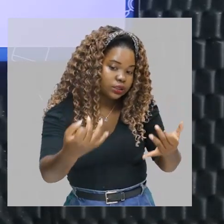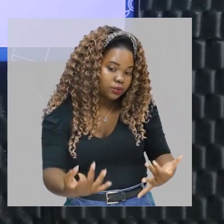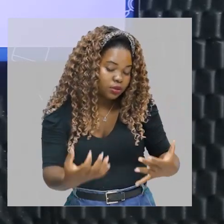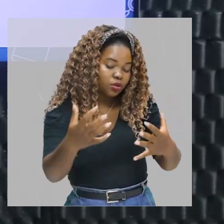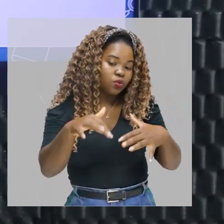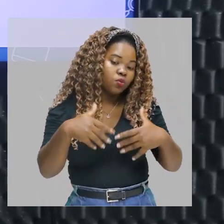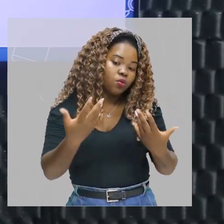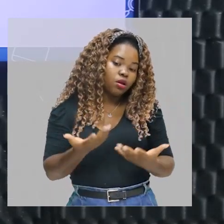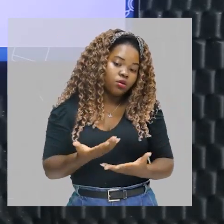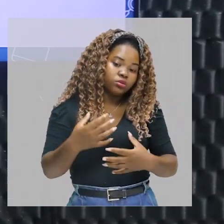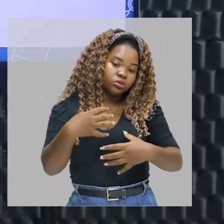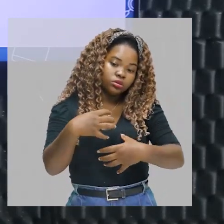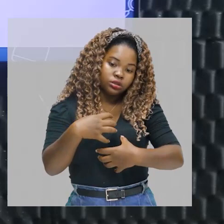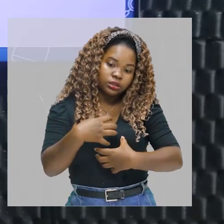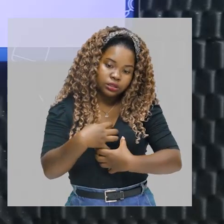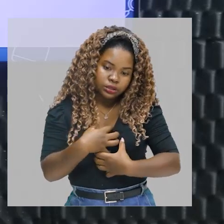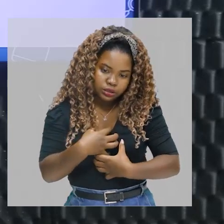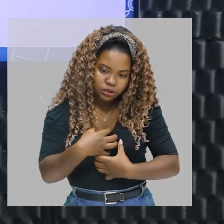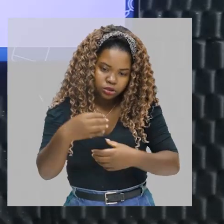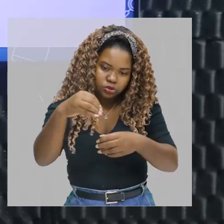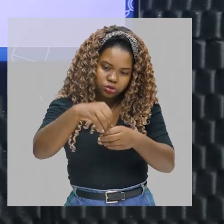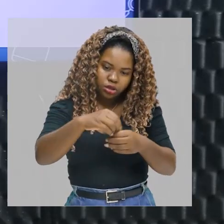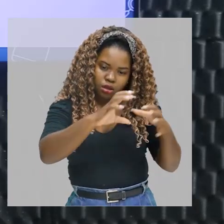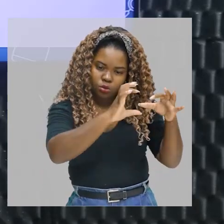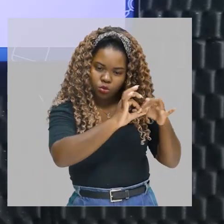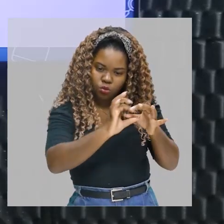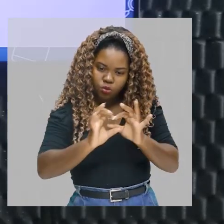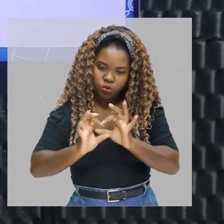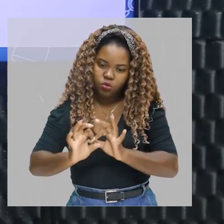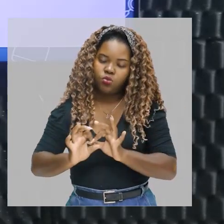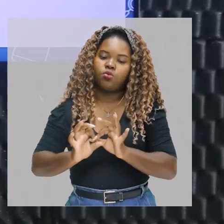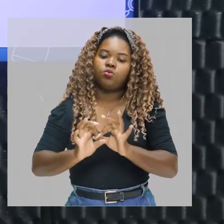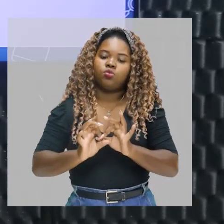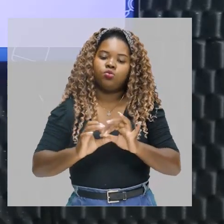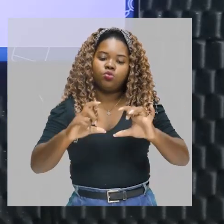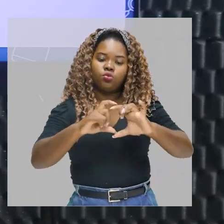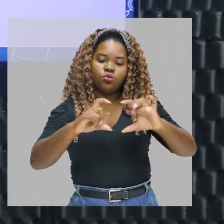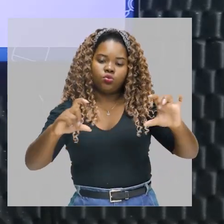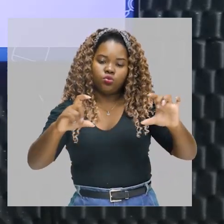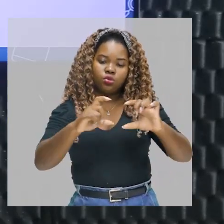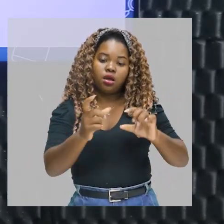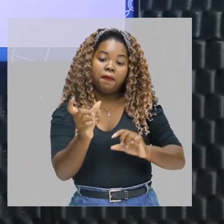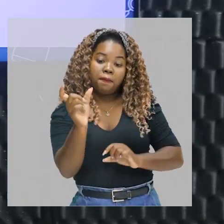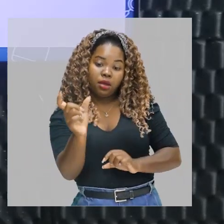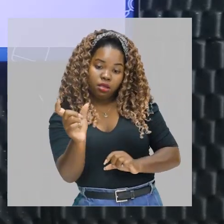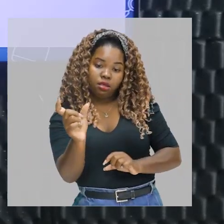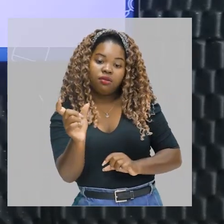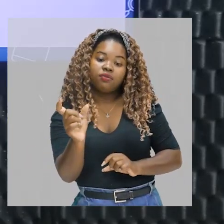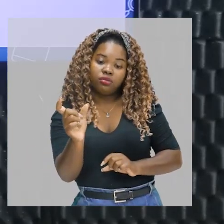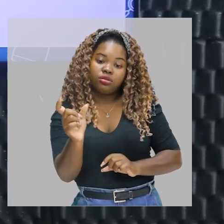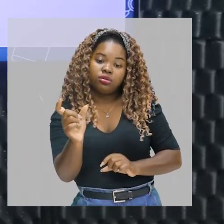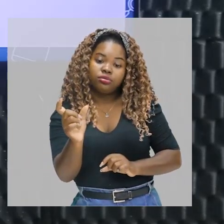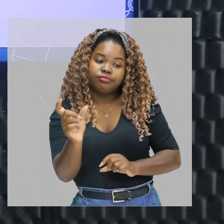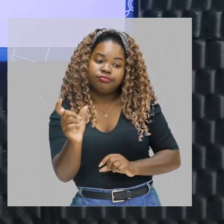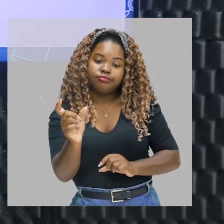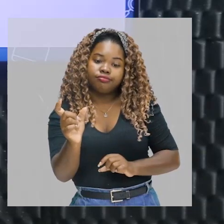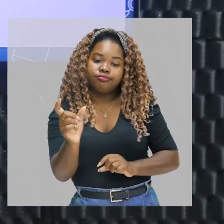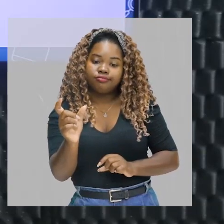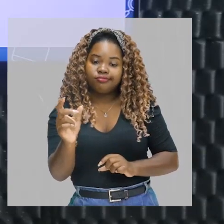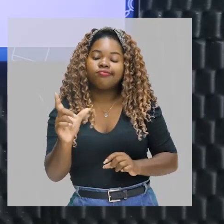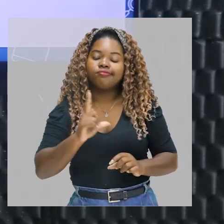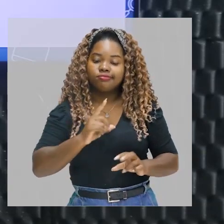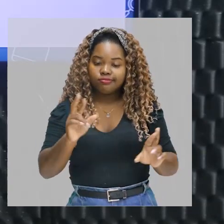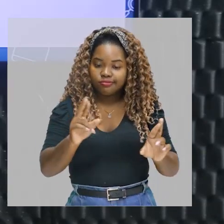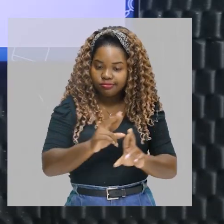que tipo, dentro do contexto da frase, a palavra natureza ela está se encaixando, tá